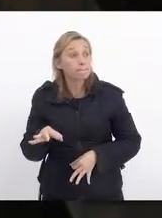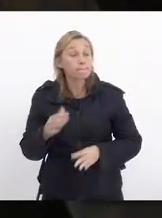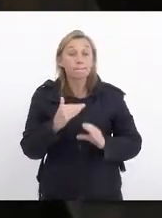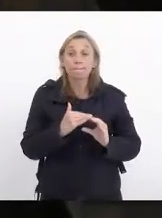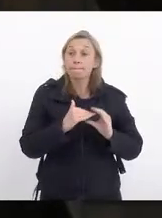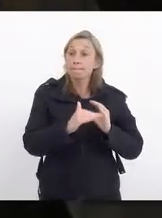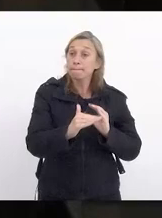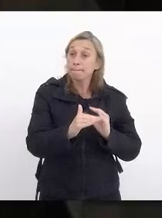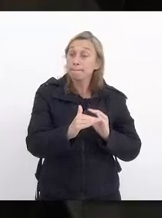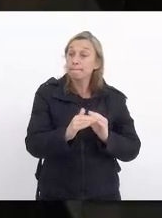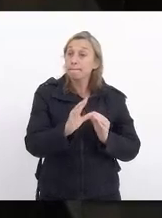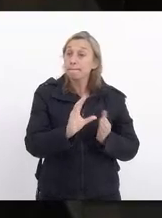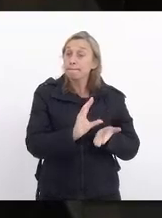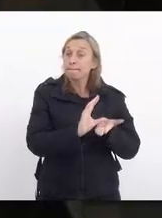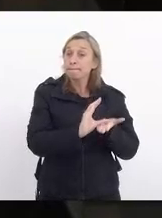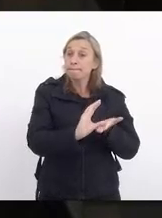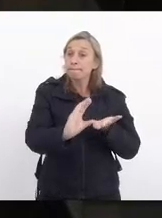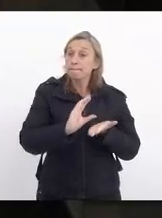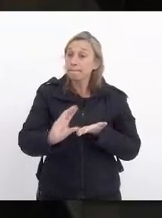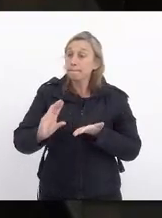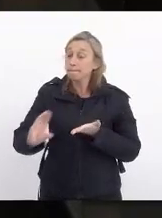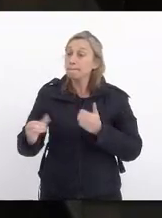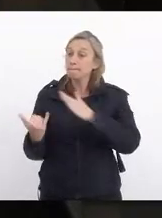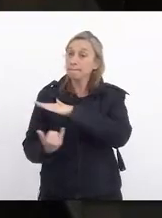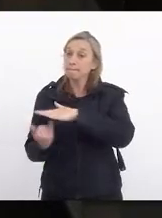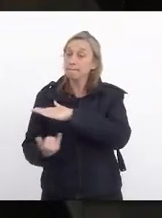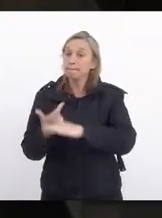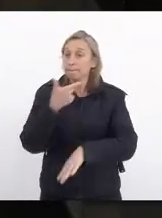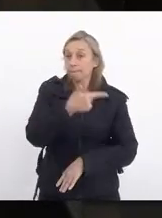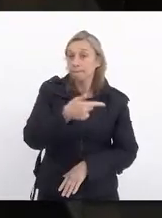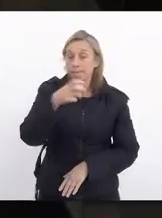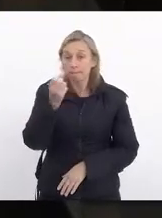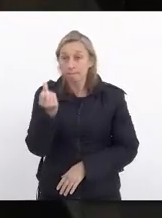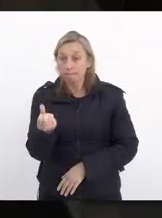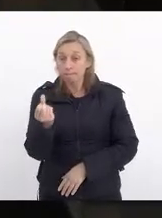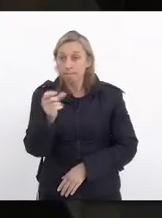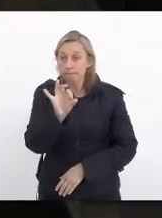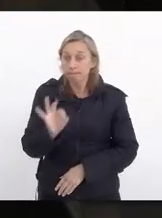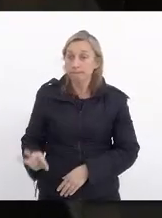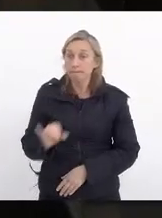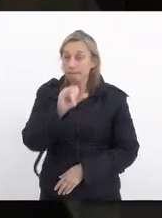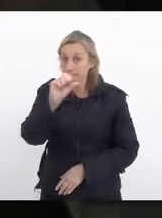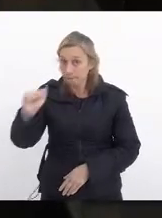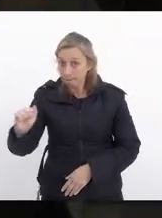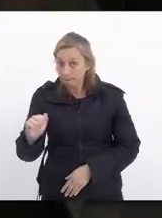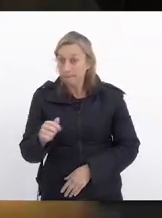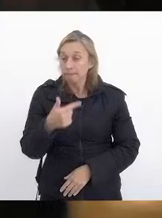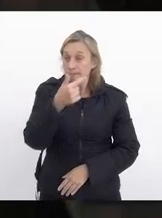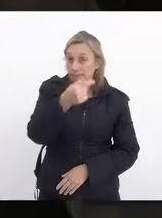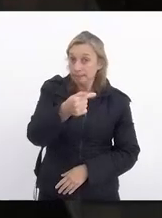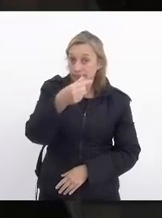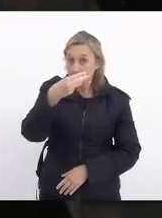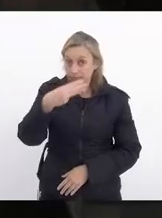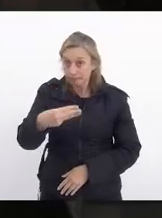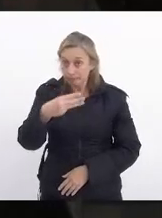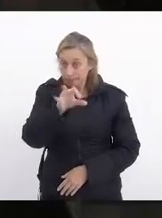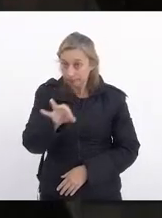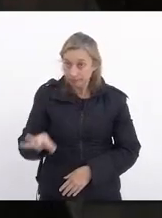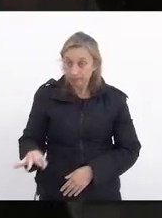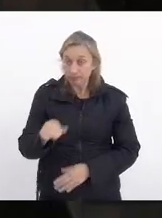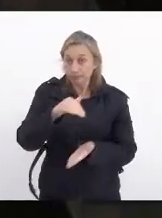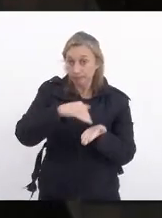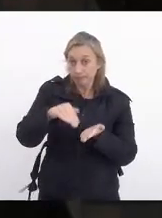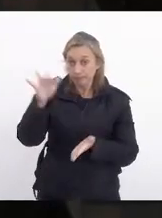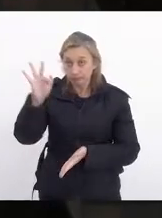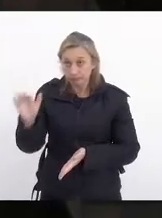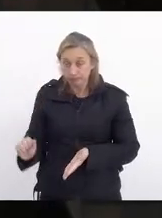destinada a cada instituição 26 por cento frinéia 73 para por cento